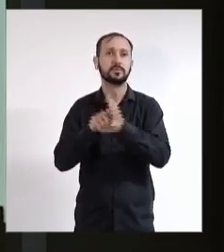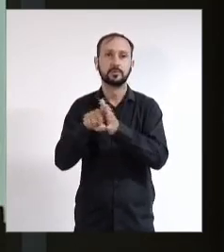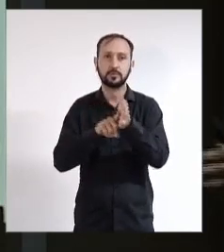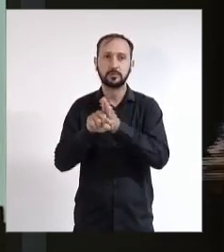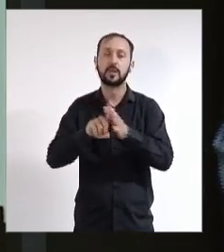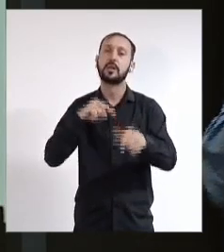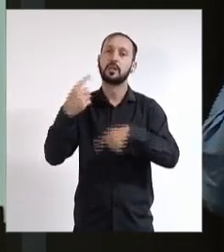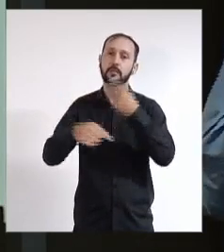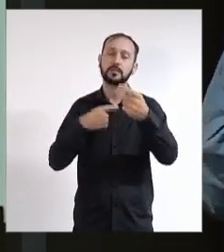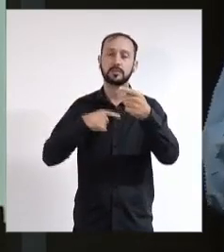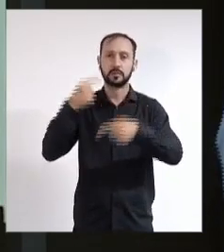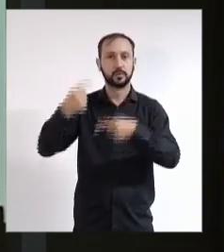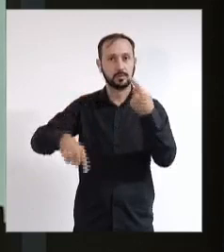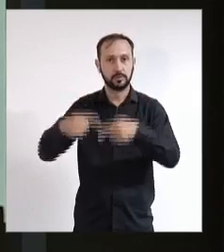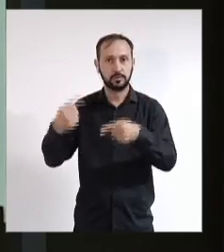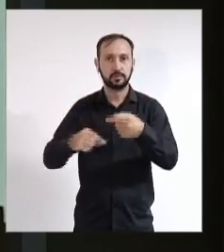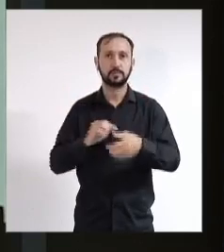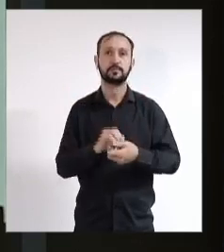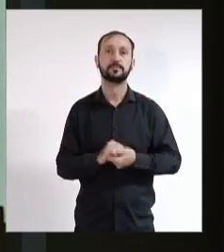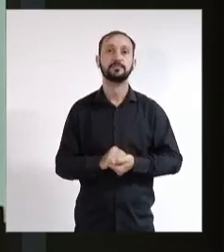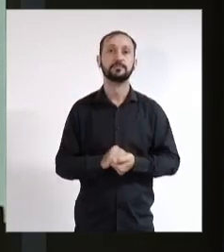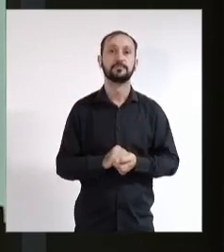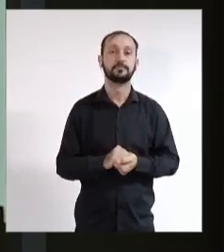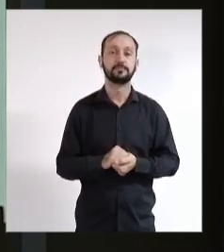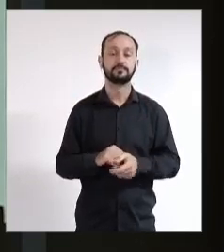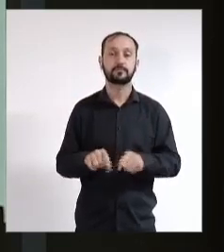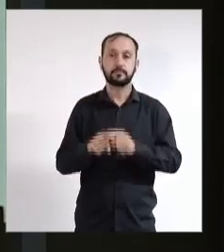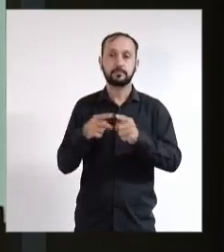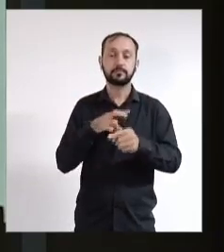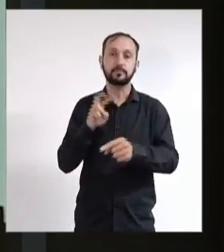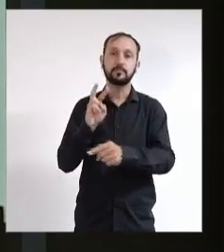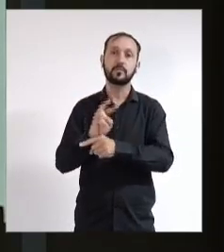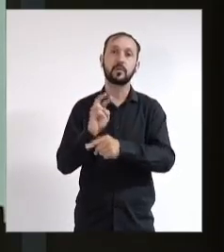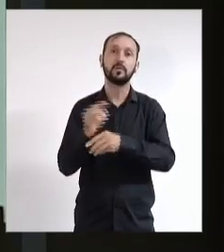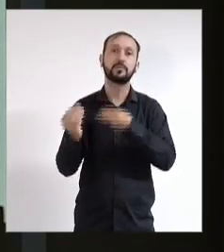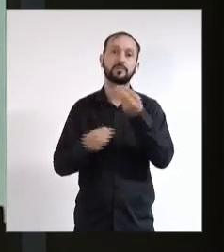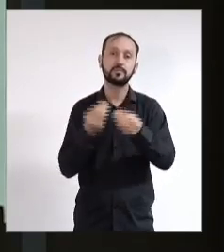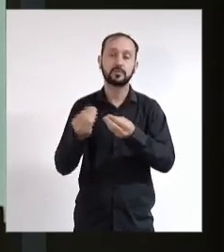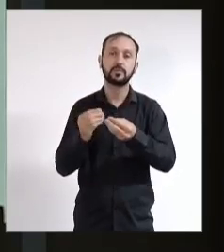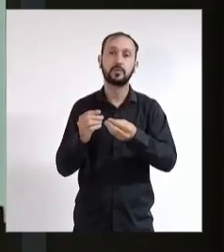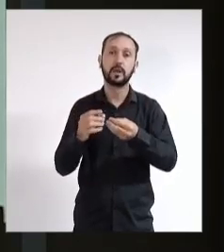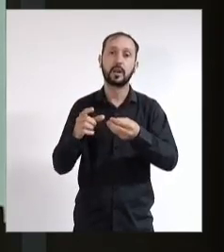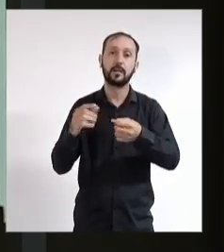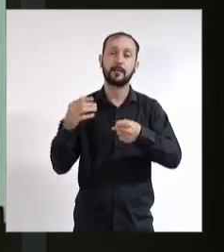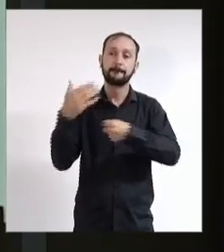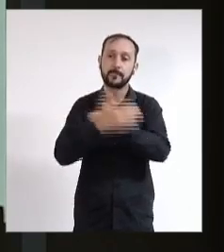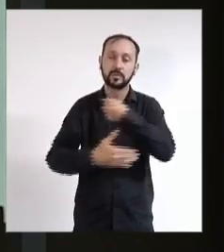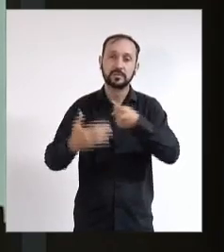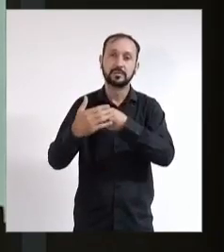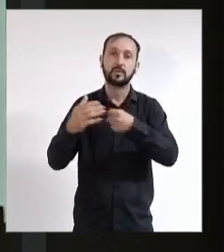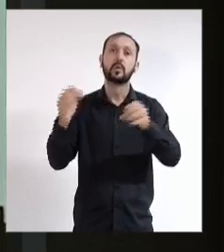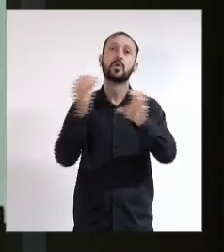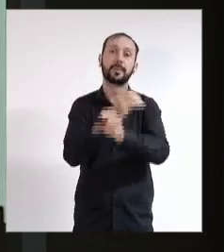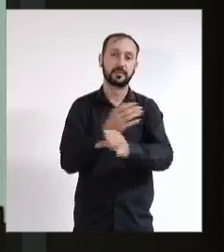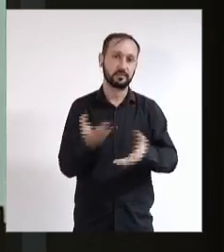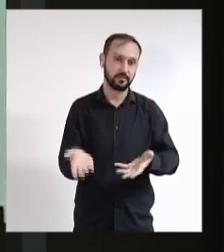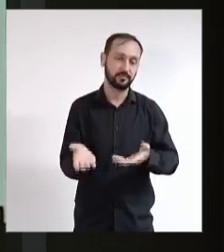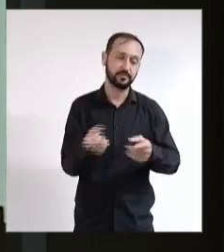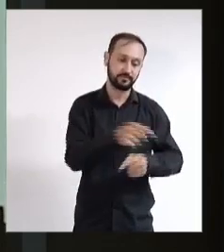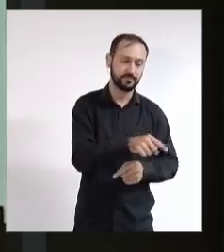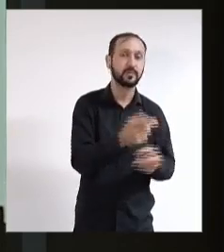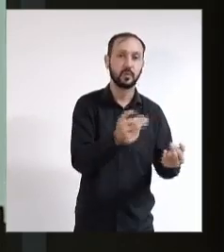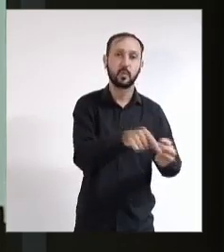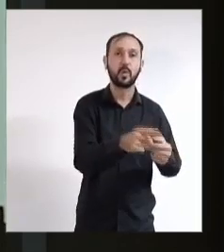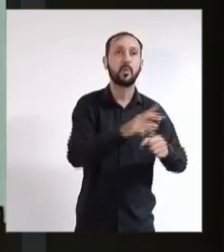nós podemos fazer uma discussão sobre a rtp n mas ela é planejada como se fosse uma unidade de proteção integral é é é